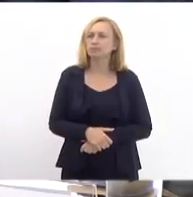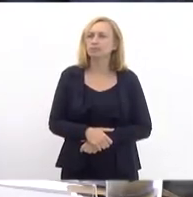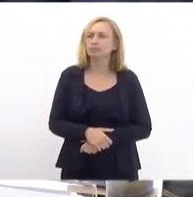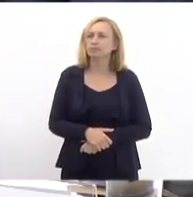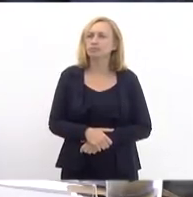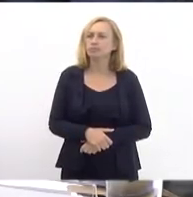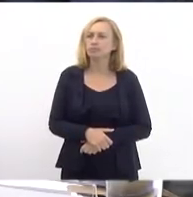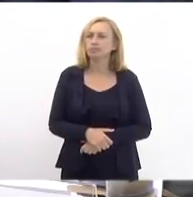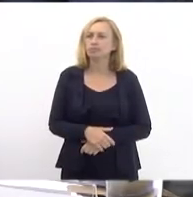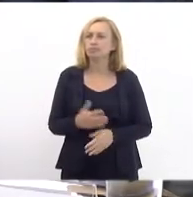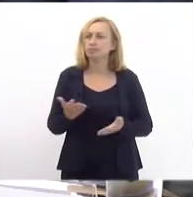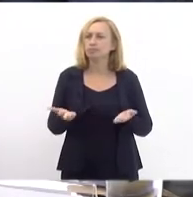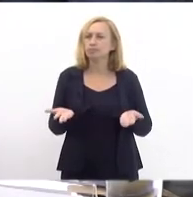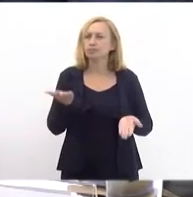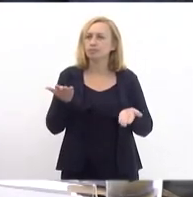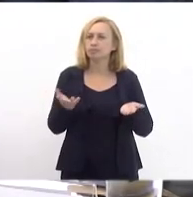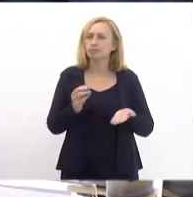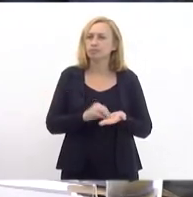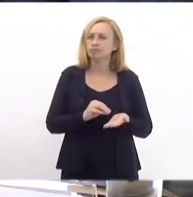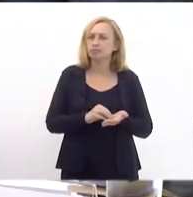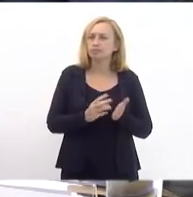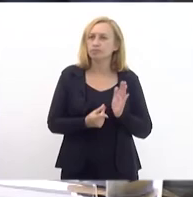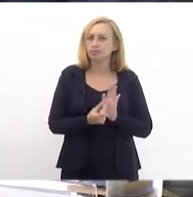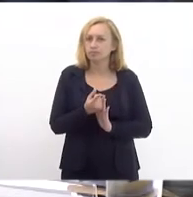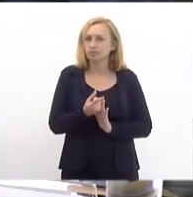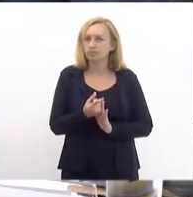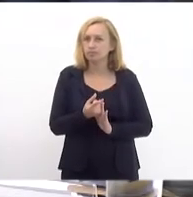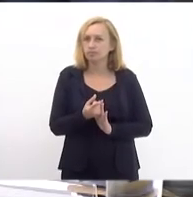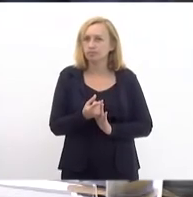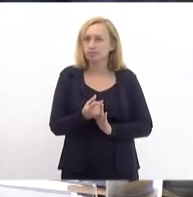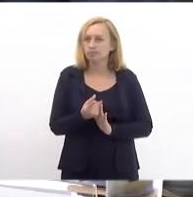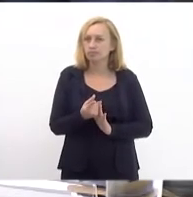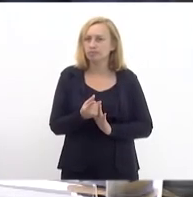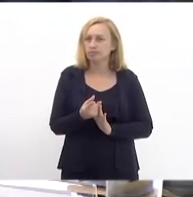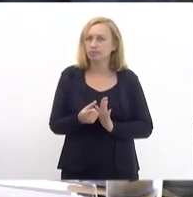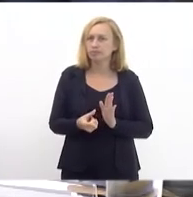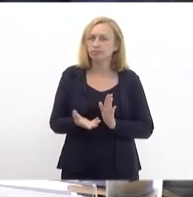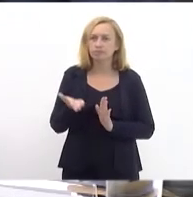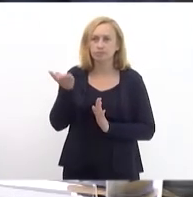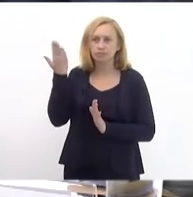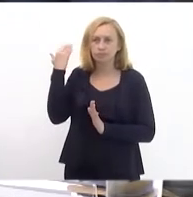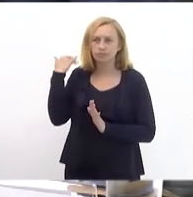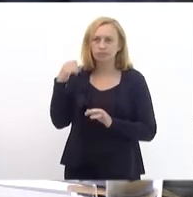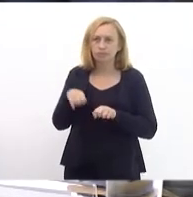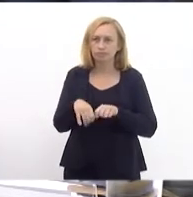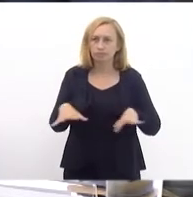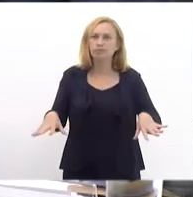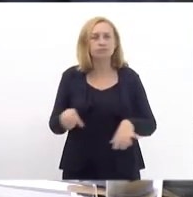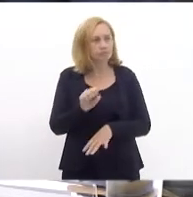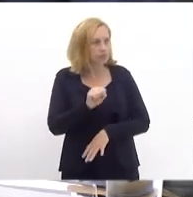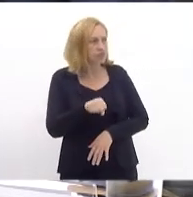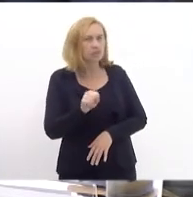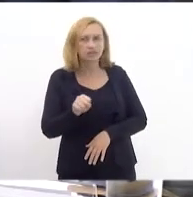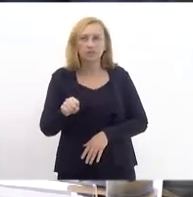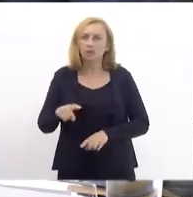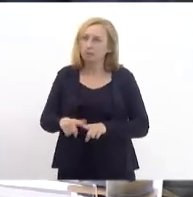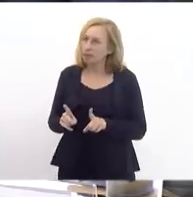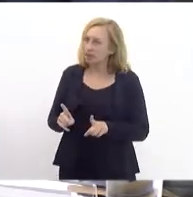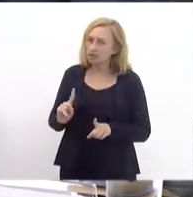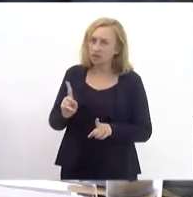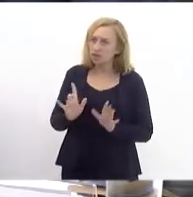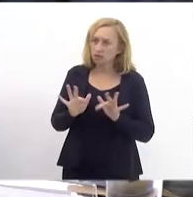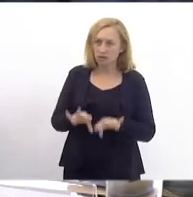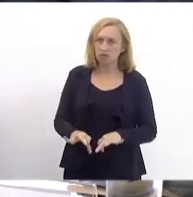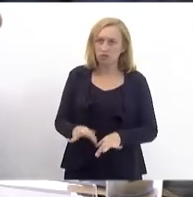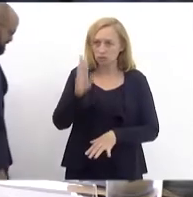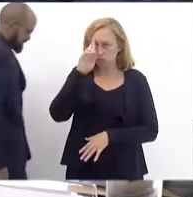O reequilíbrio econômico-financeiro é pretérito. Pretérito à pandemia. O anterior, né? Sim, sim. Não, mas que não se concluiu, o que o